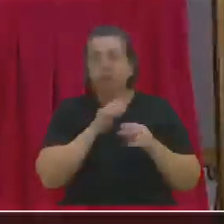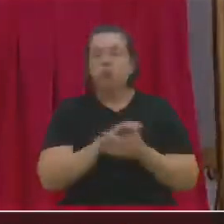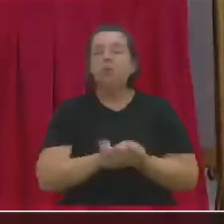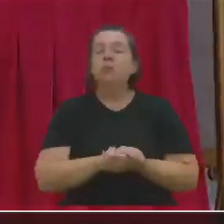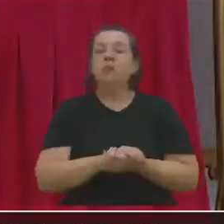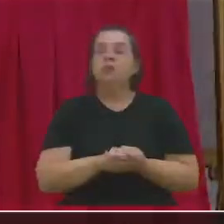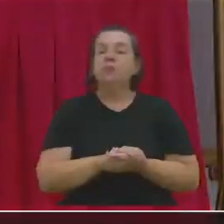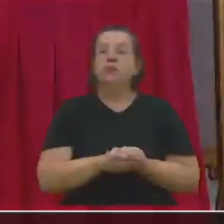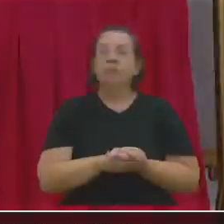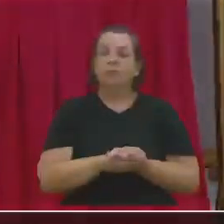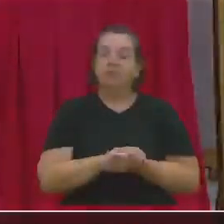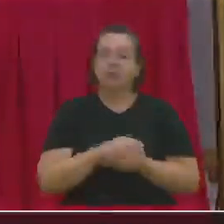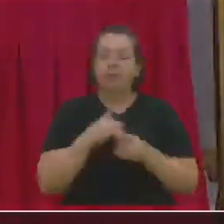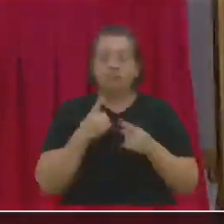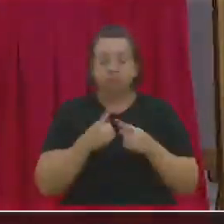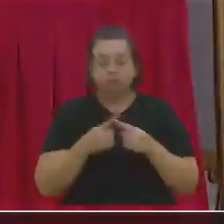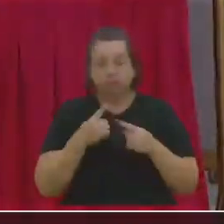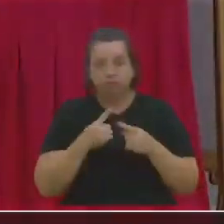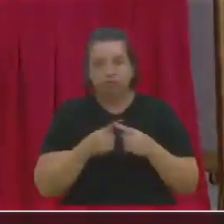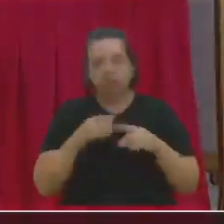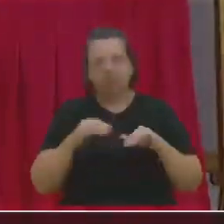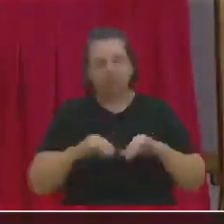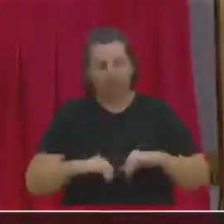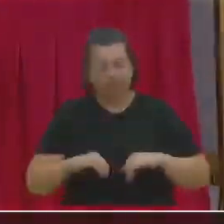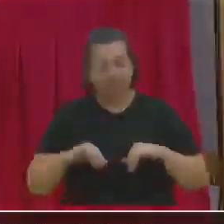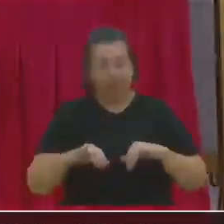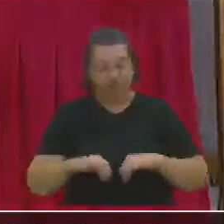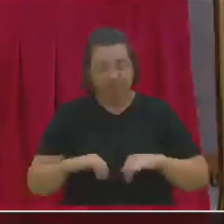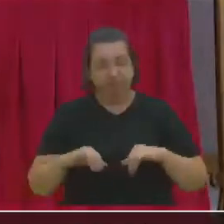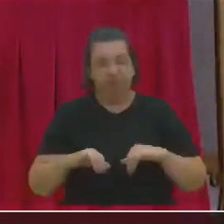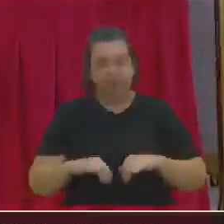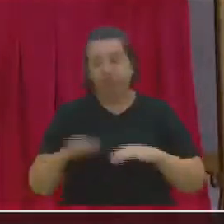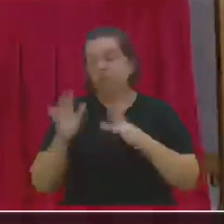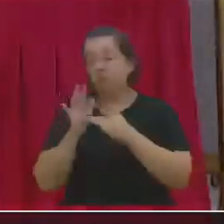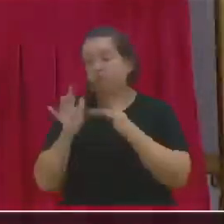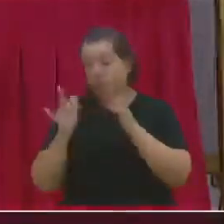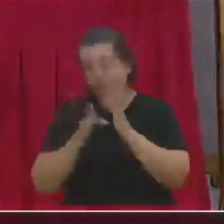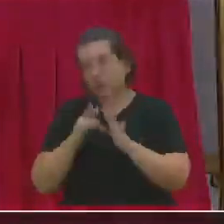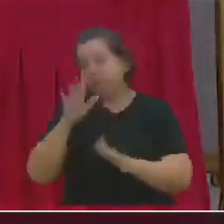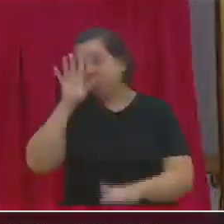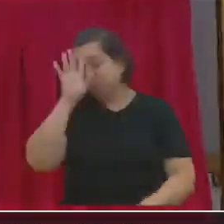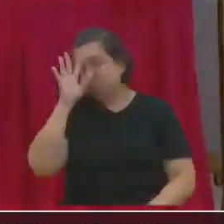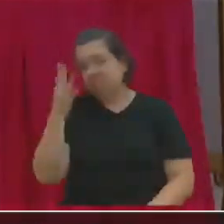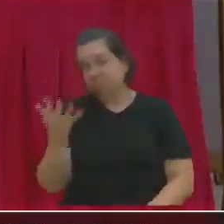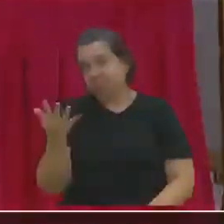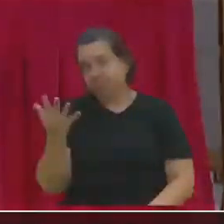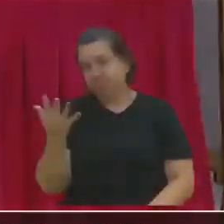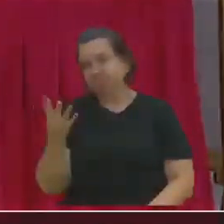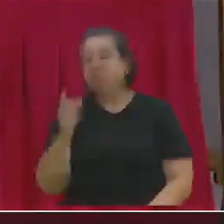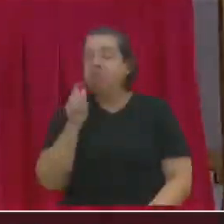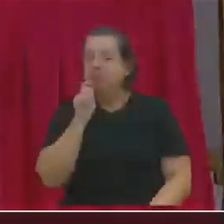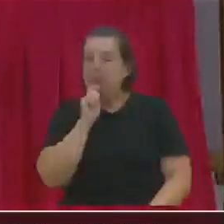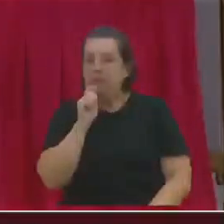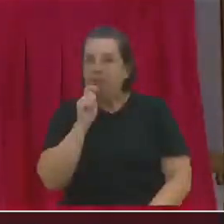traumatizados por tanto sofrimento que Jesus teve. E